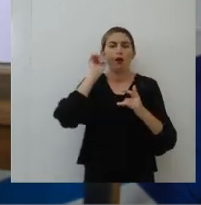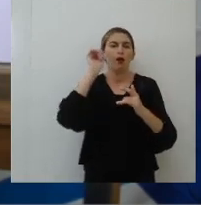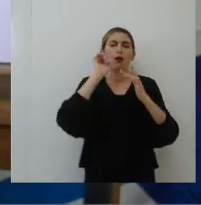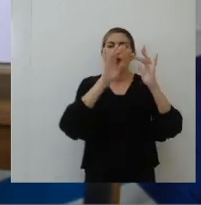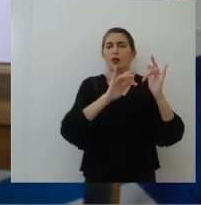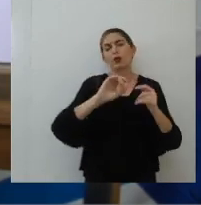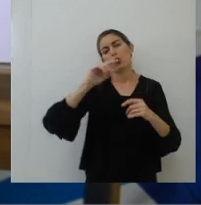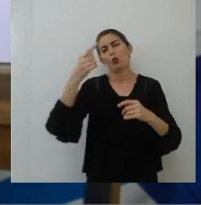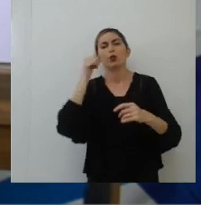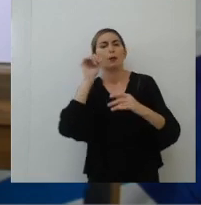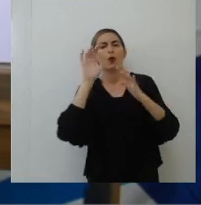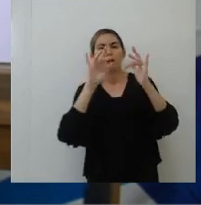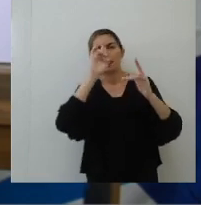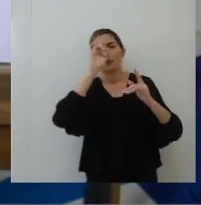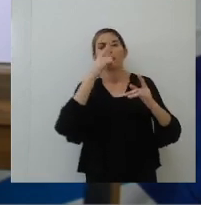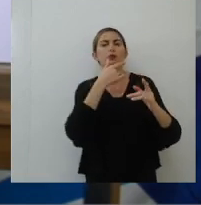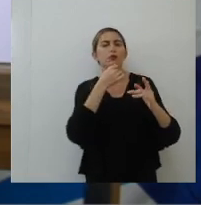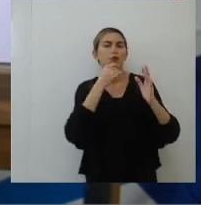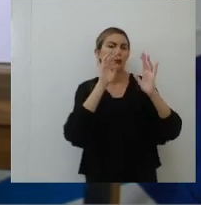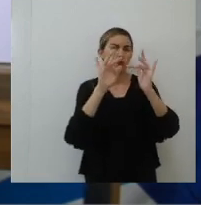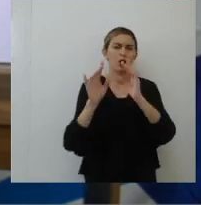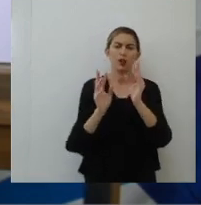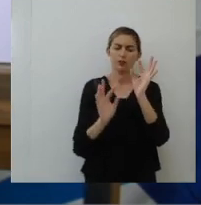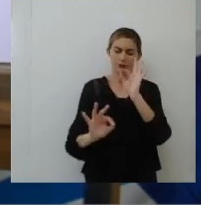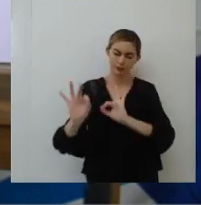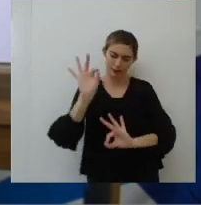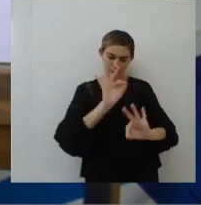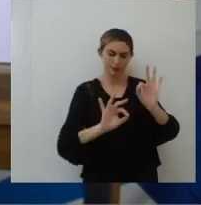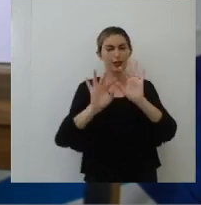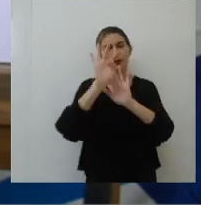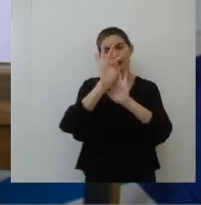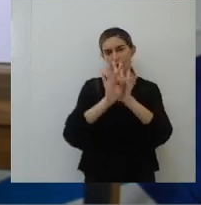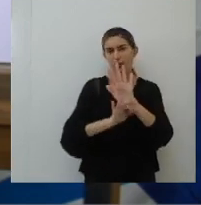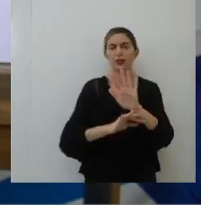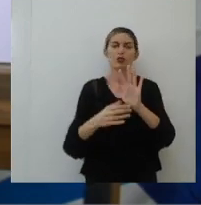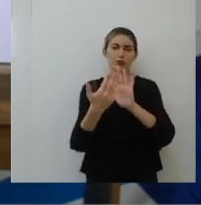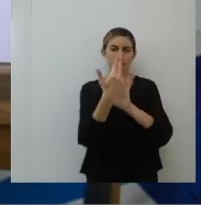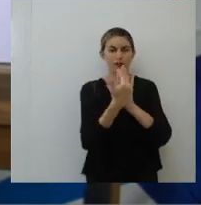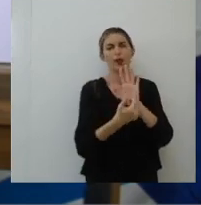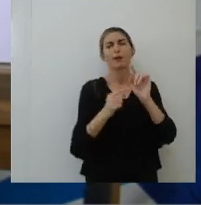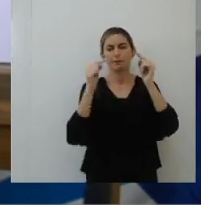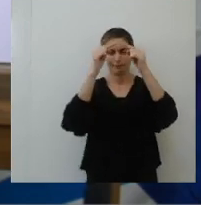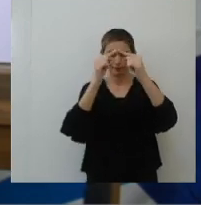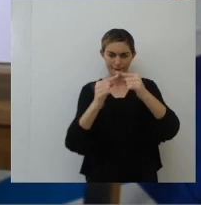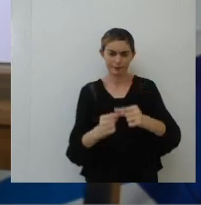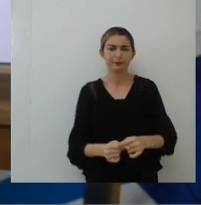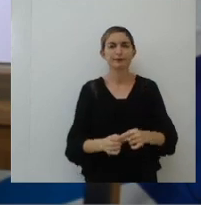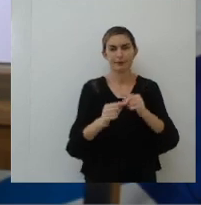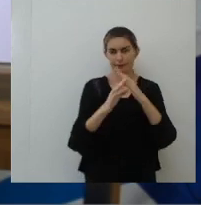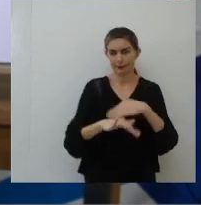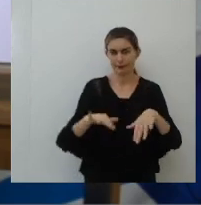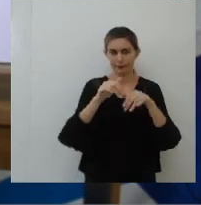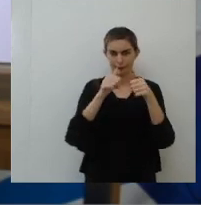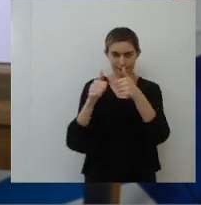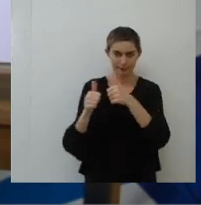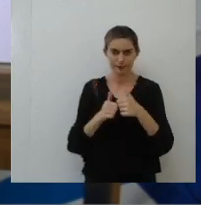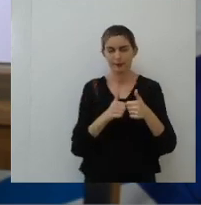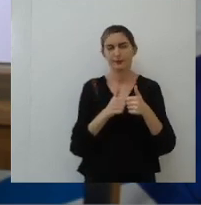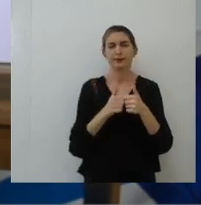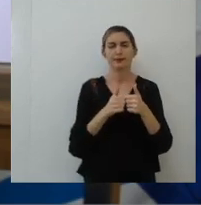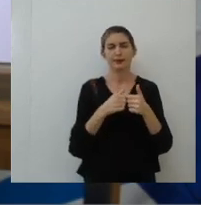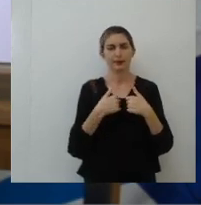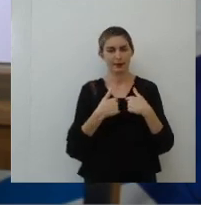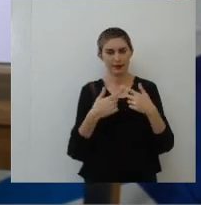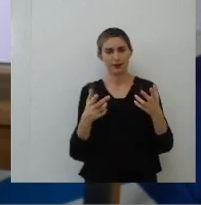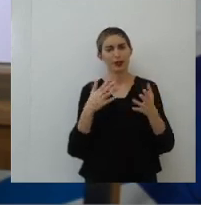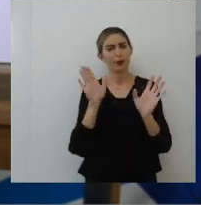namorada mandar para o namorado, né? Enfeita um pouco o texto, né? As figuras de linguagem cabem nesse universo. Beleza? Meus